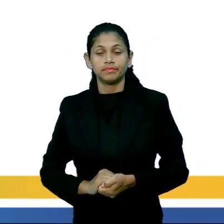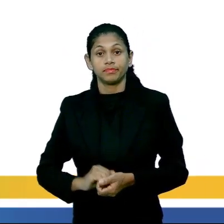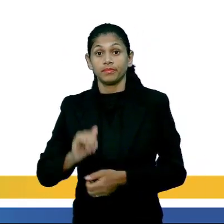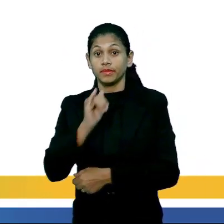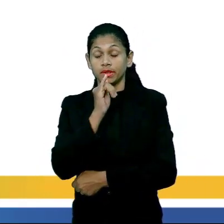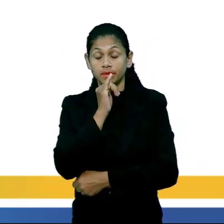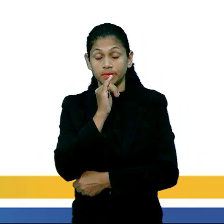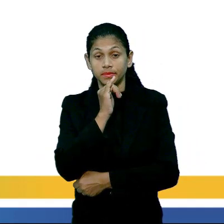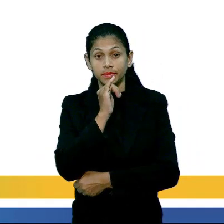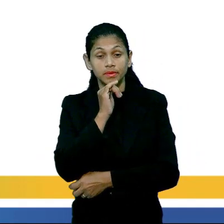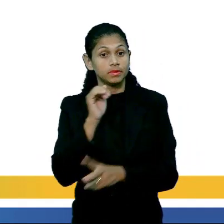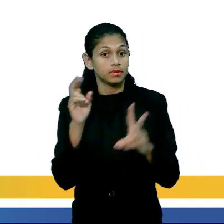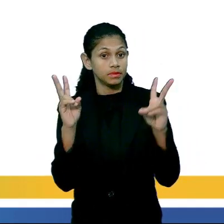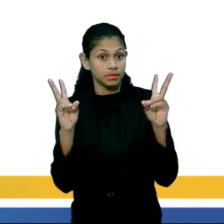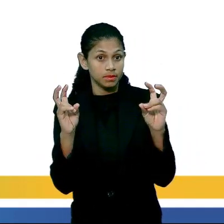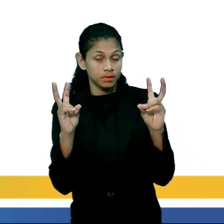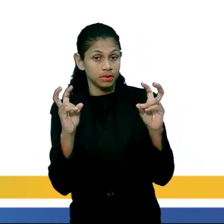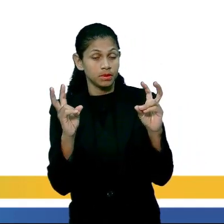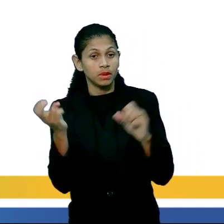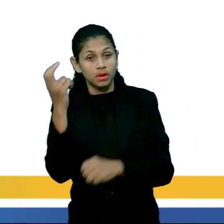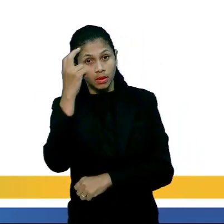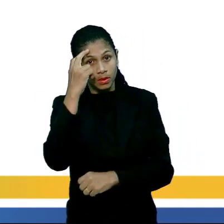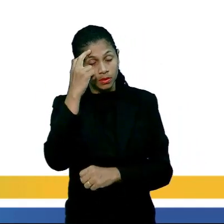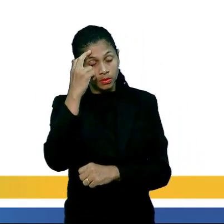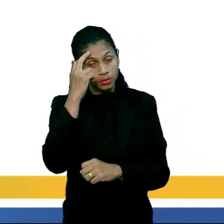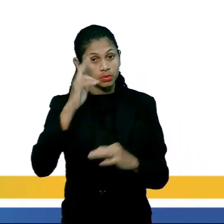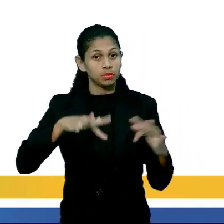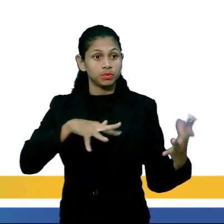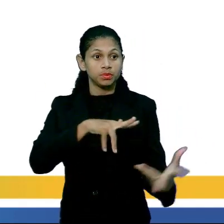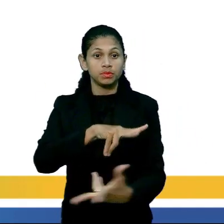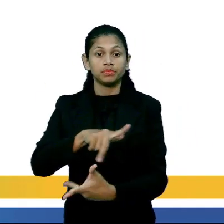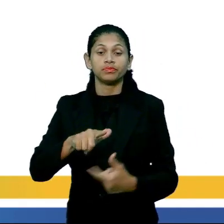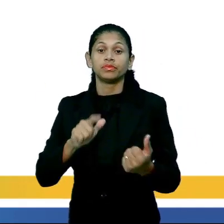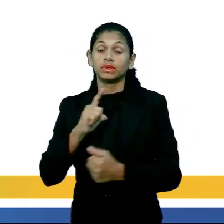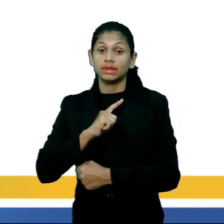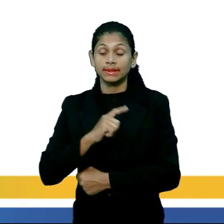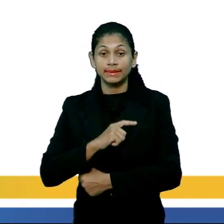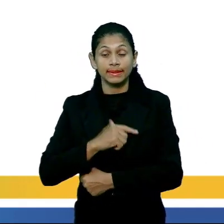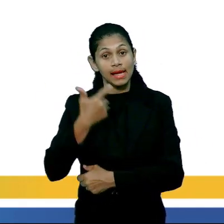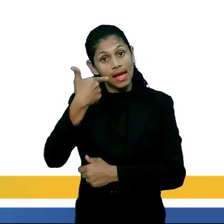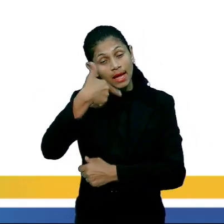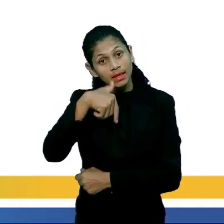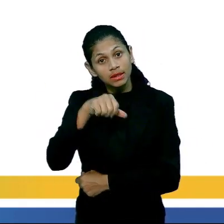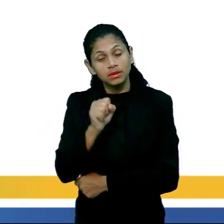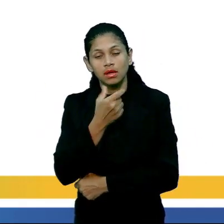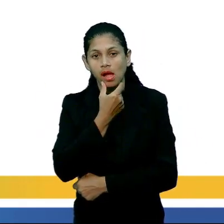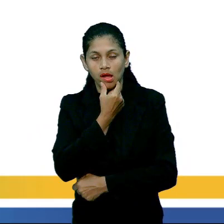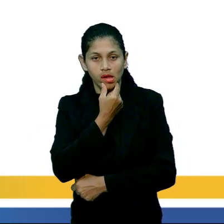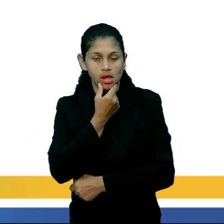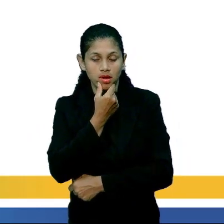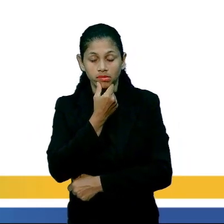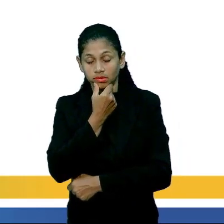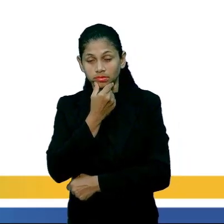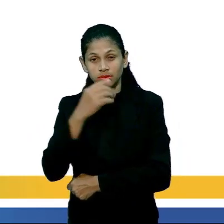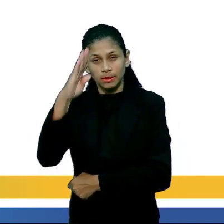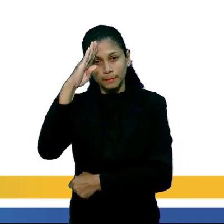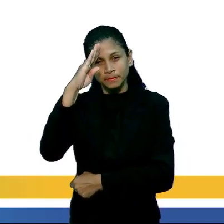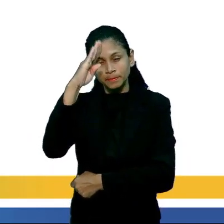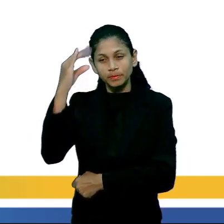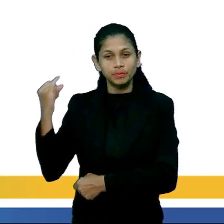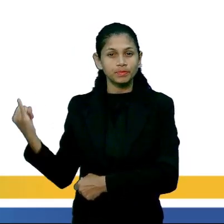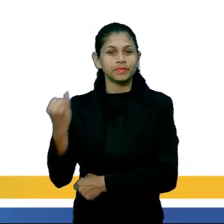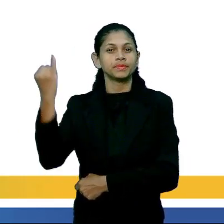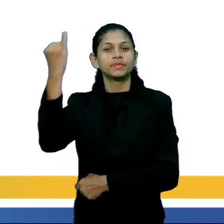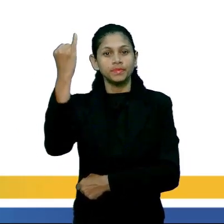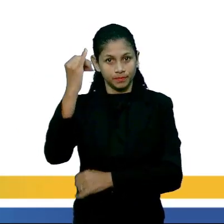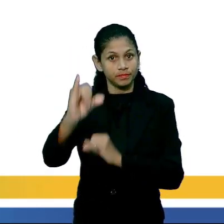Ainda sobre a Cultural Globalization, nós temos a língua inglesa que torna-se fundamental na internet,